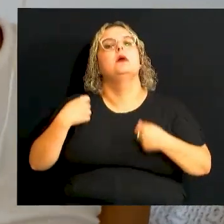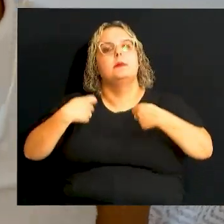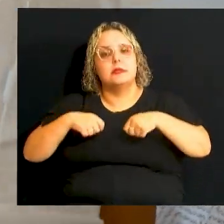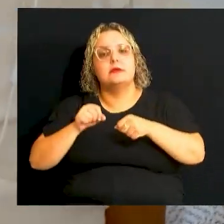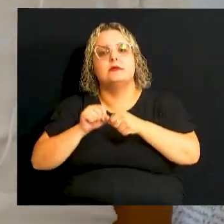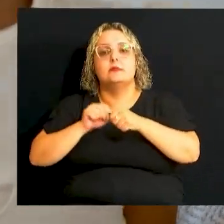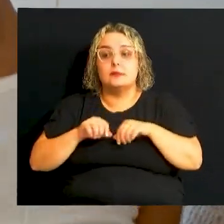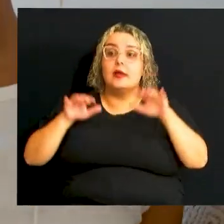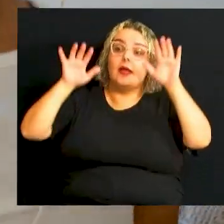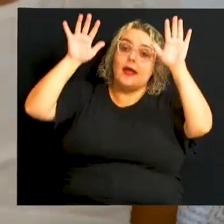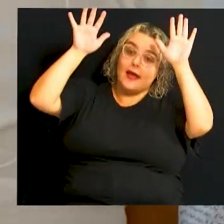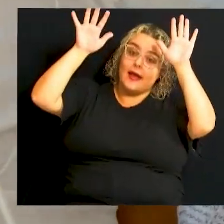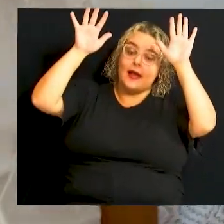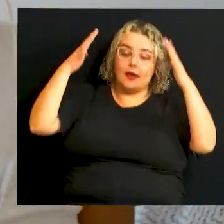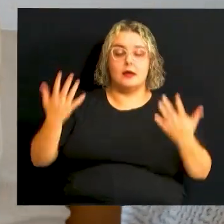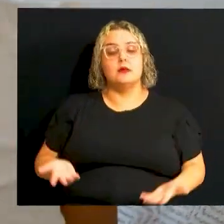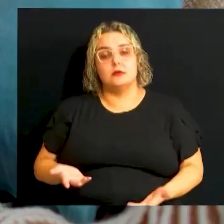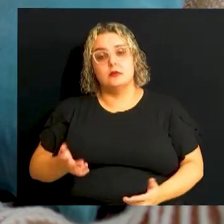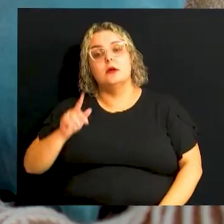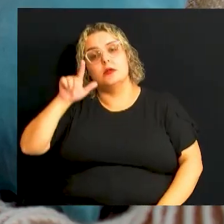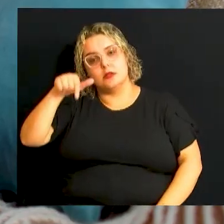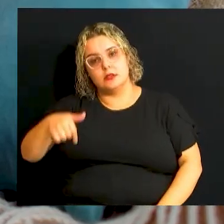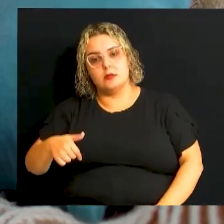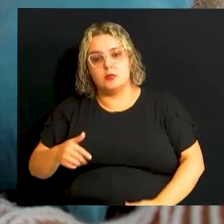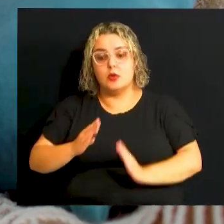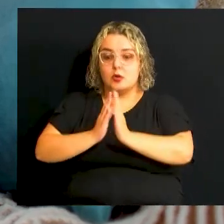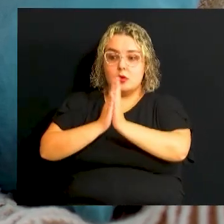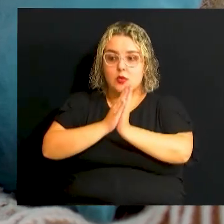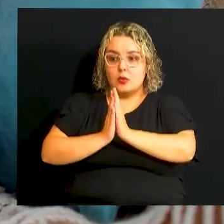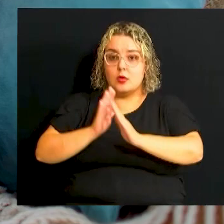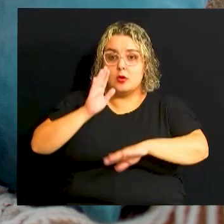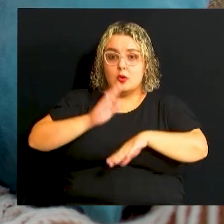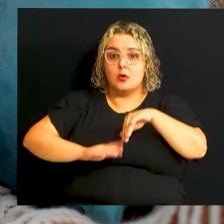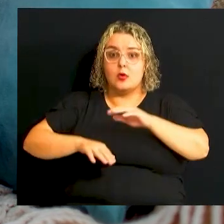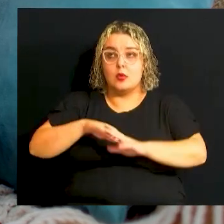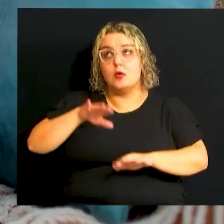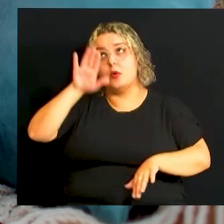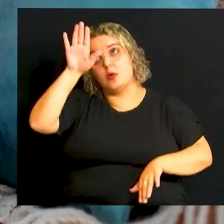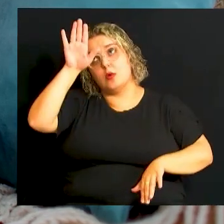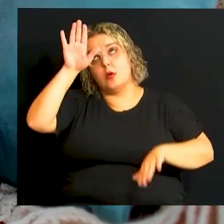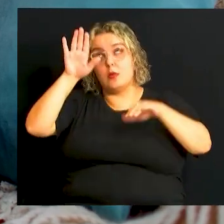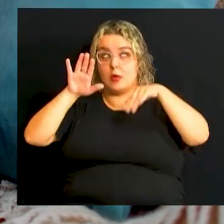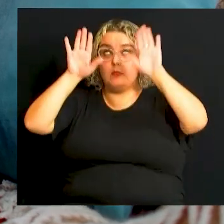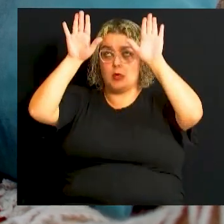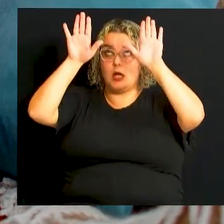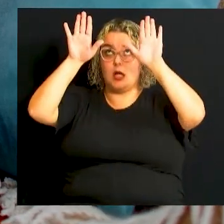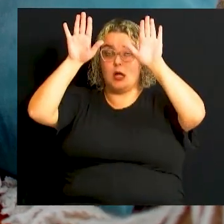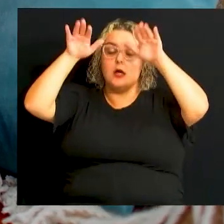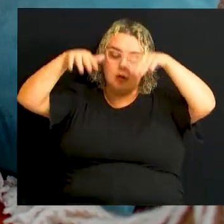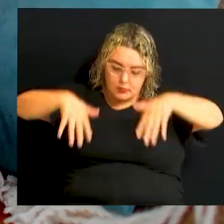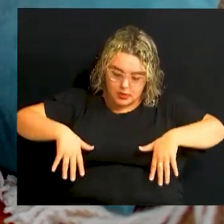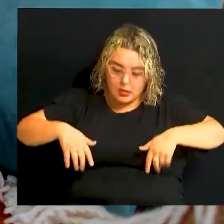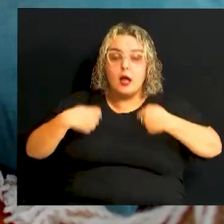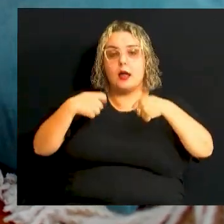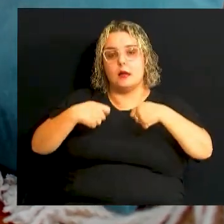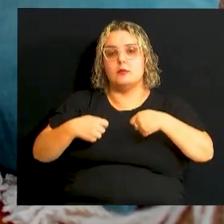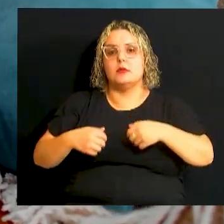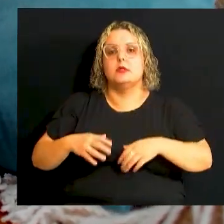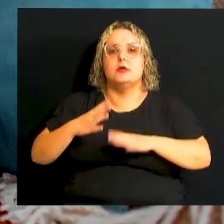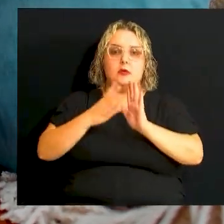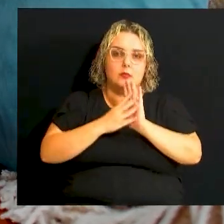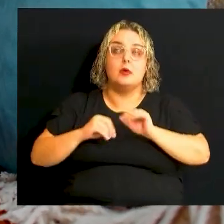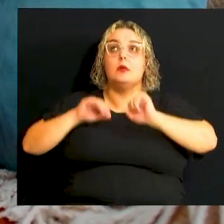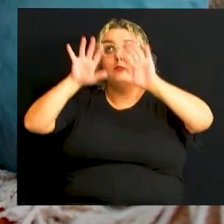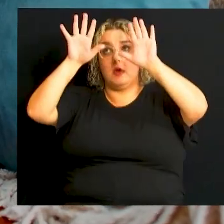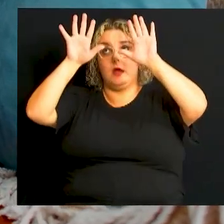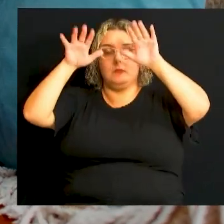cima. Aí ela tem que fazer as mãos para cima. Depois aparece o bonequinho mãos para cima e mãos para baixo. A criança ela precisa